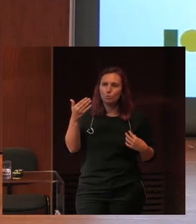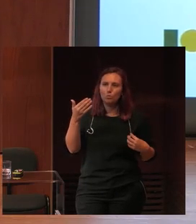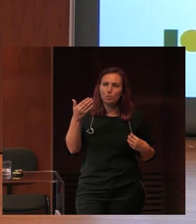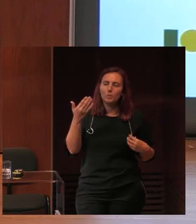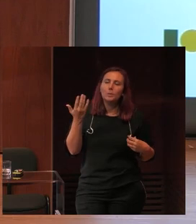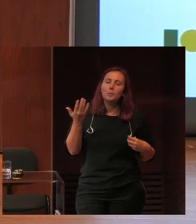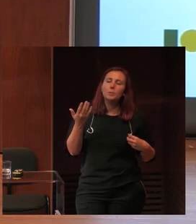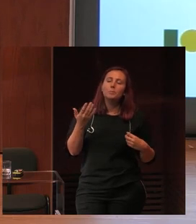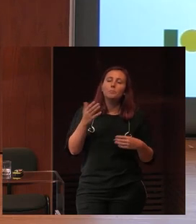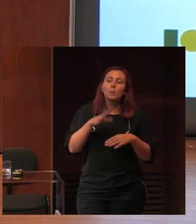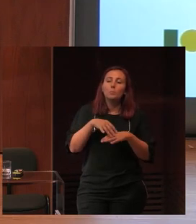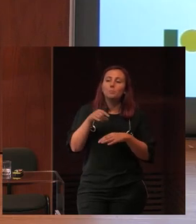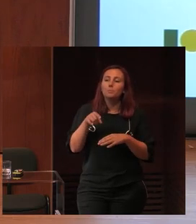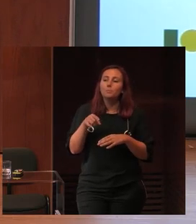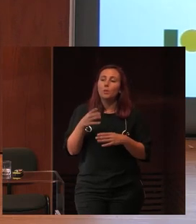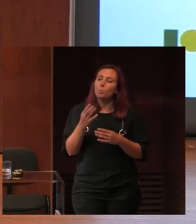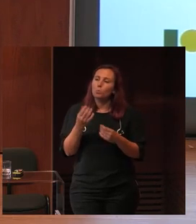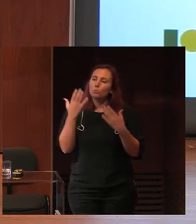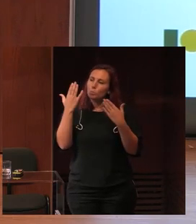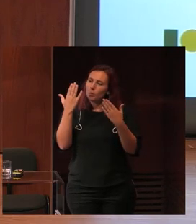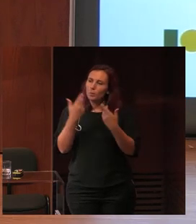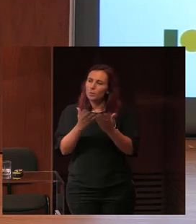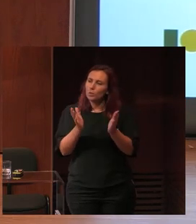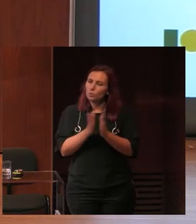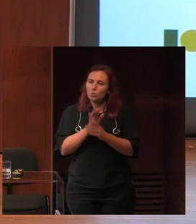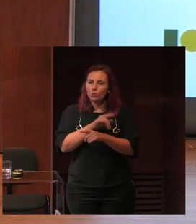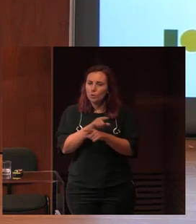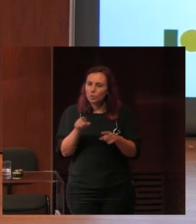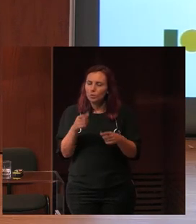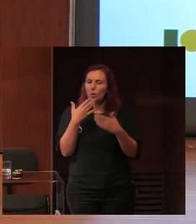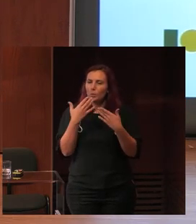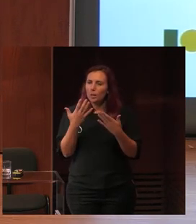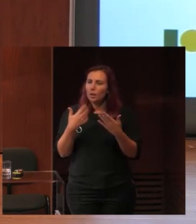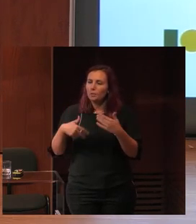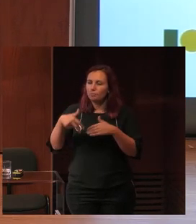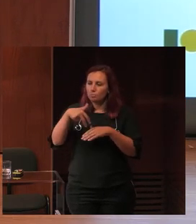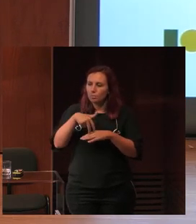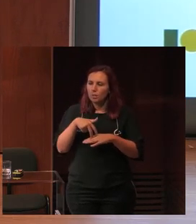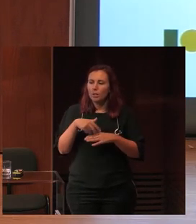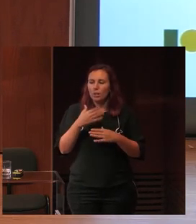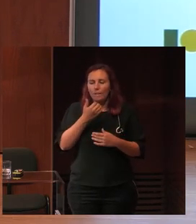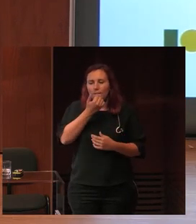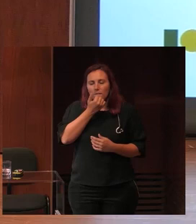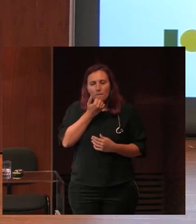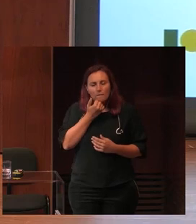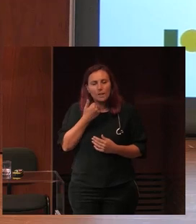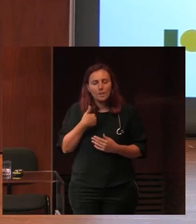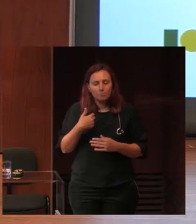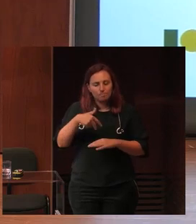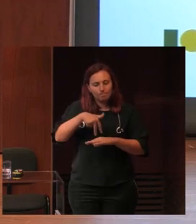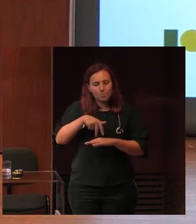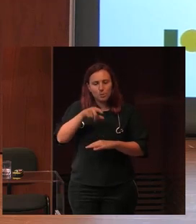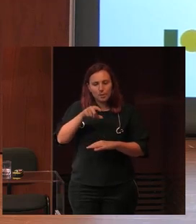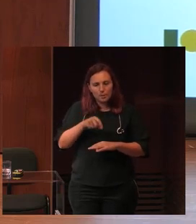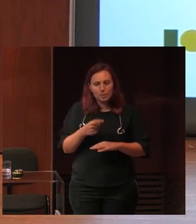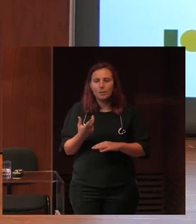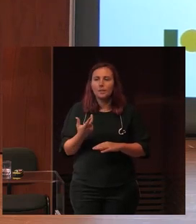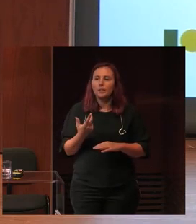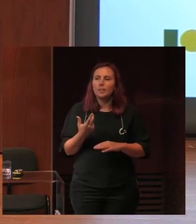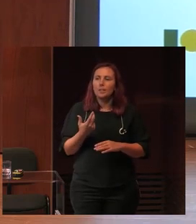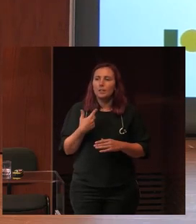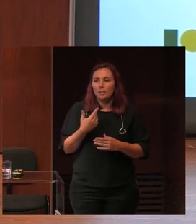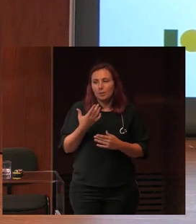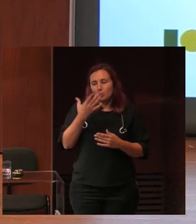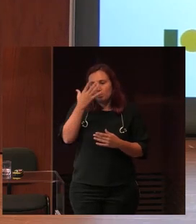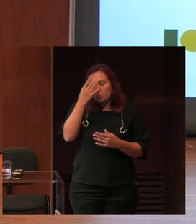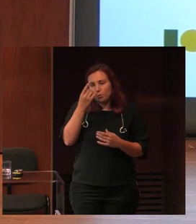distante. Por isso, muitos parabéns a todos vocês, muito obrigado por estar aqui, é com grande prazer que eu estou aqui. Enfim, eu comecei a minha carreira como